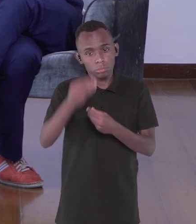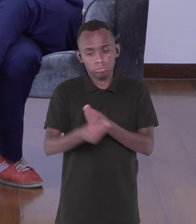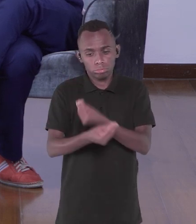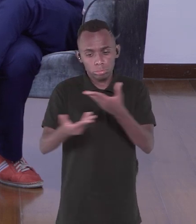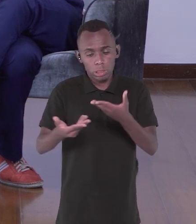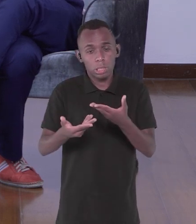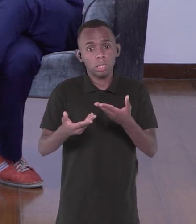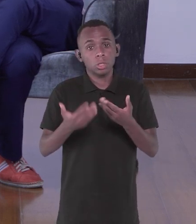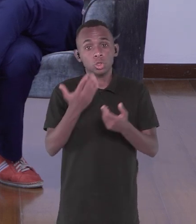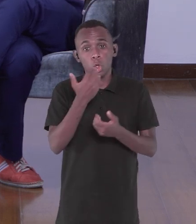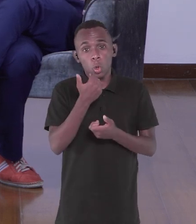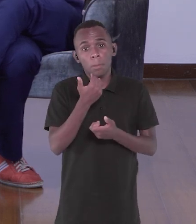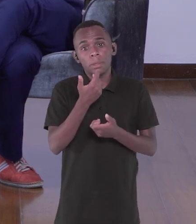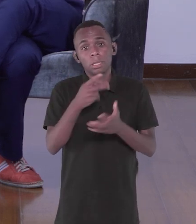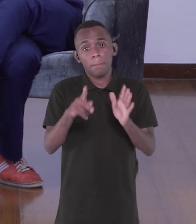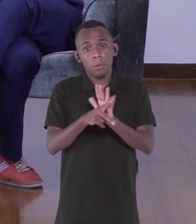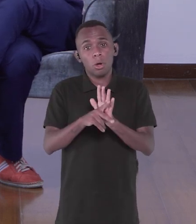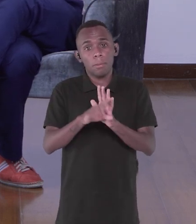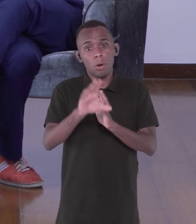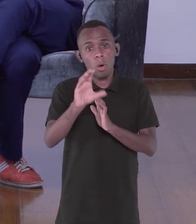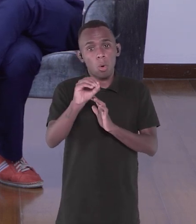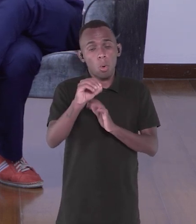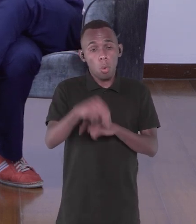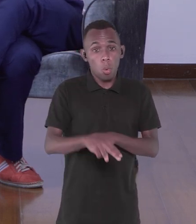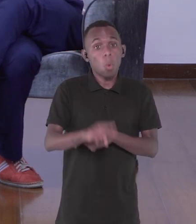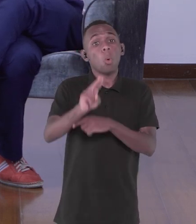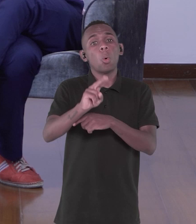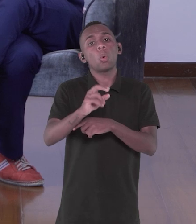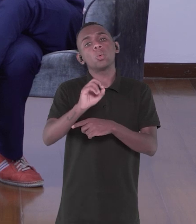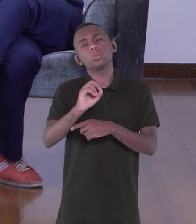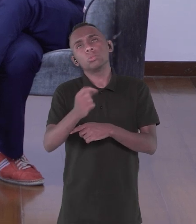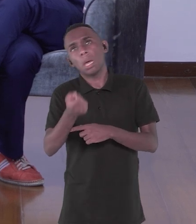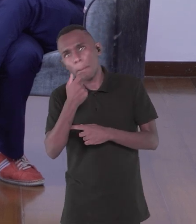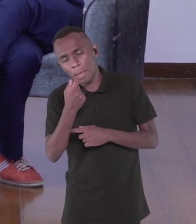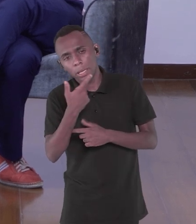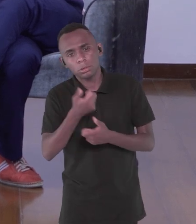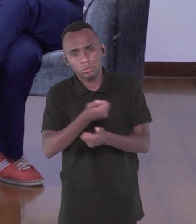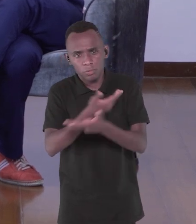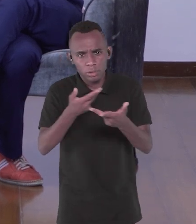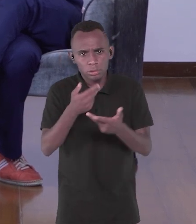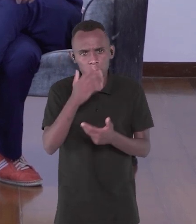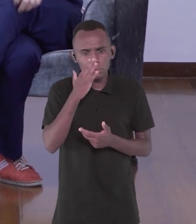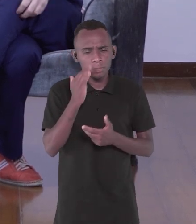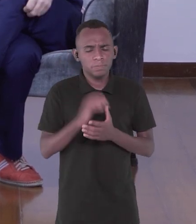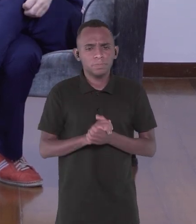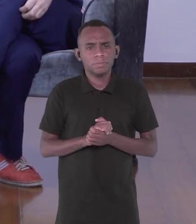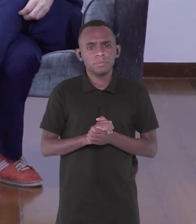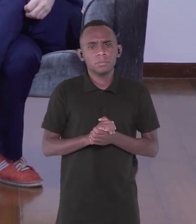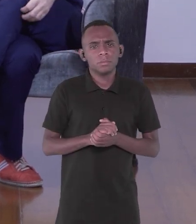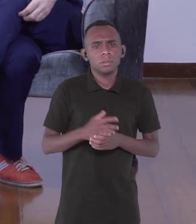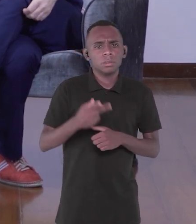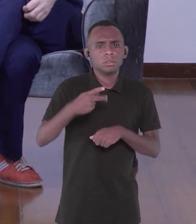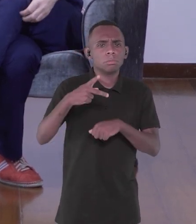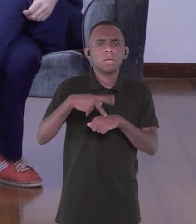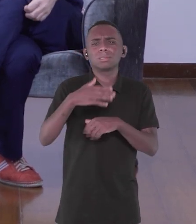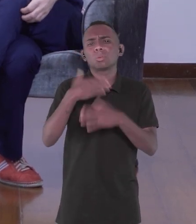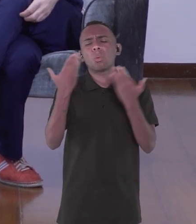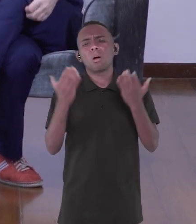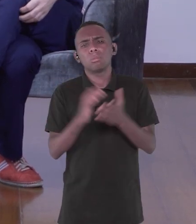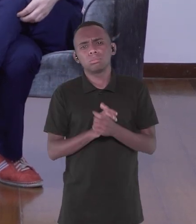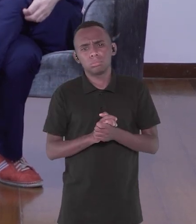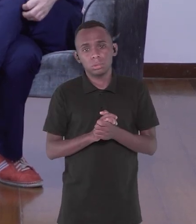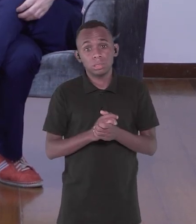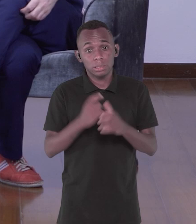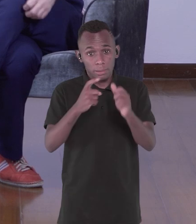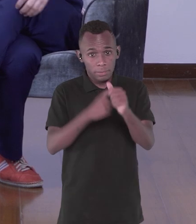comida por uma das agências da ONU, ou de remédio, ou de abrigo. Quais países, mais ou menos, você lembra?